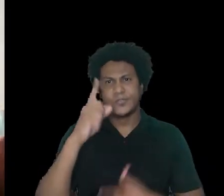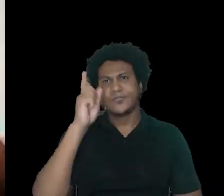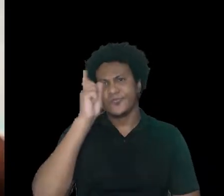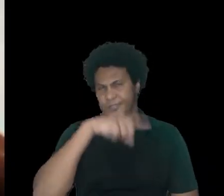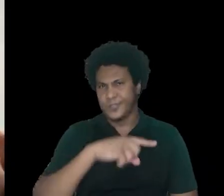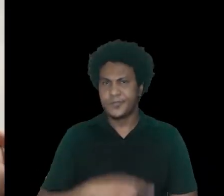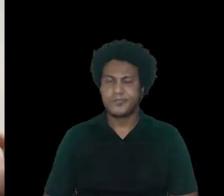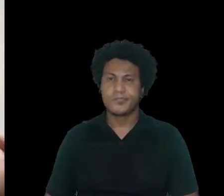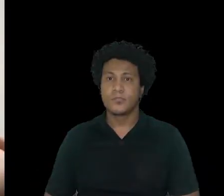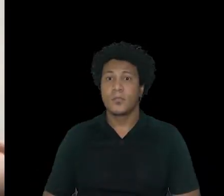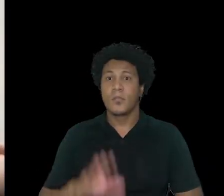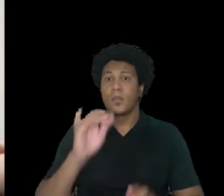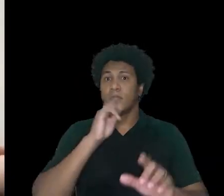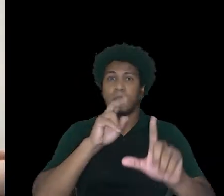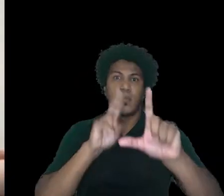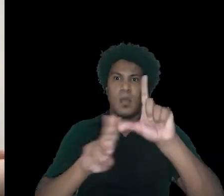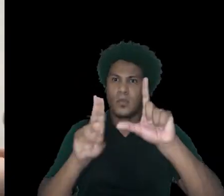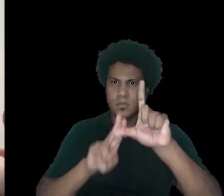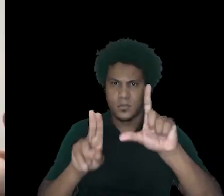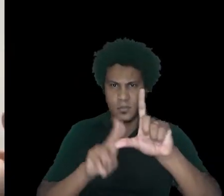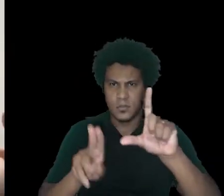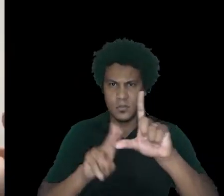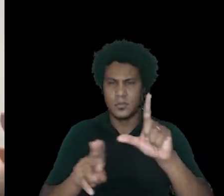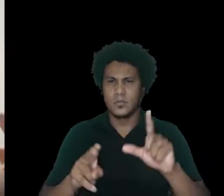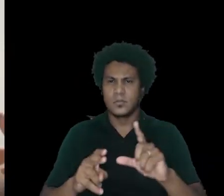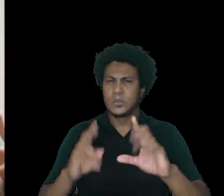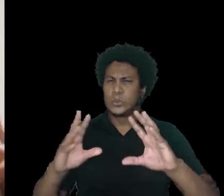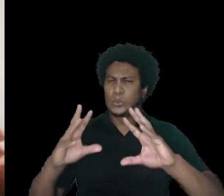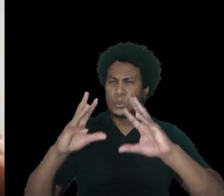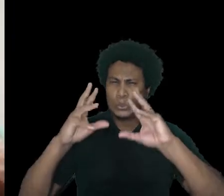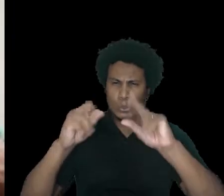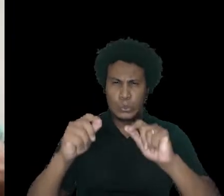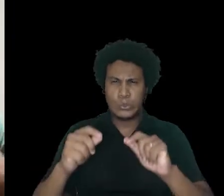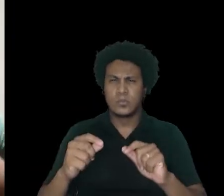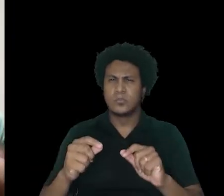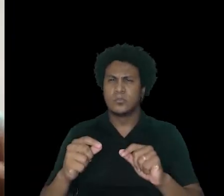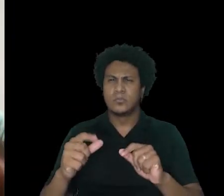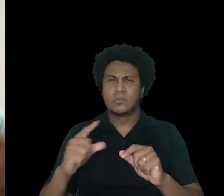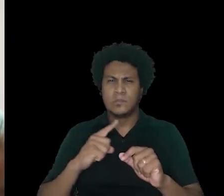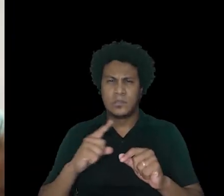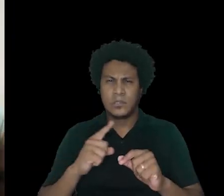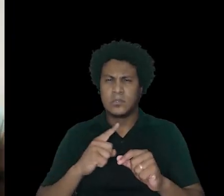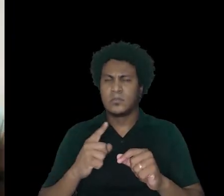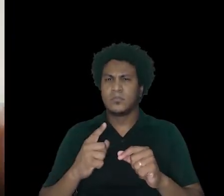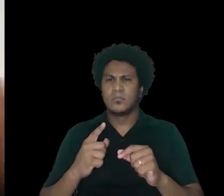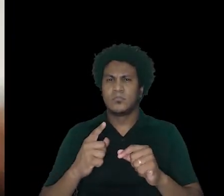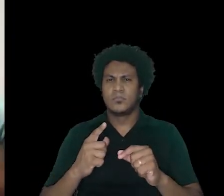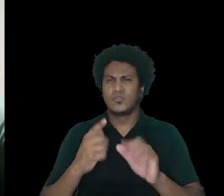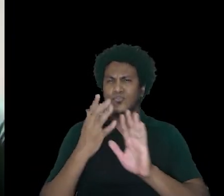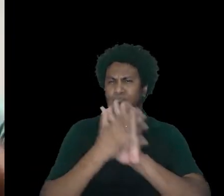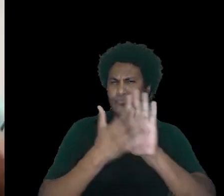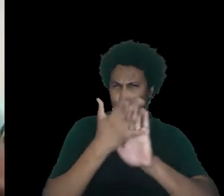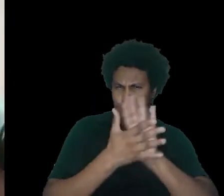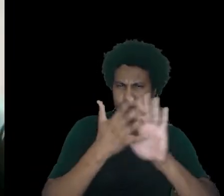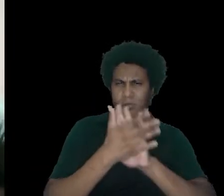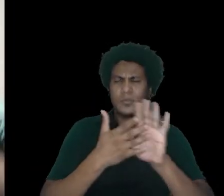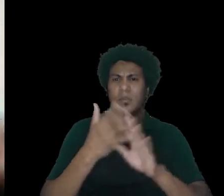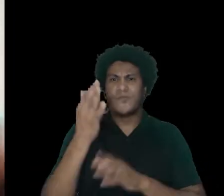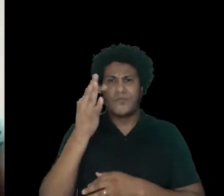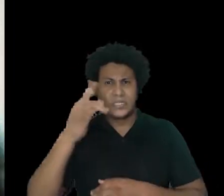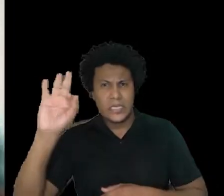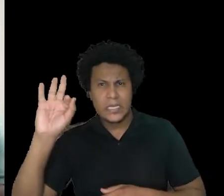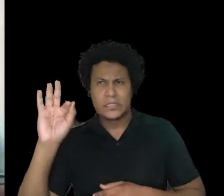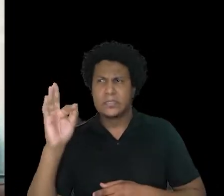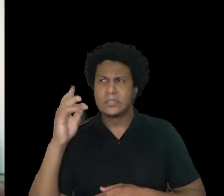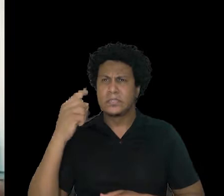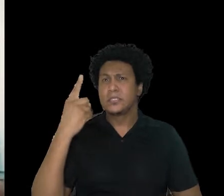Mas foi um trabalho muito solitário nesse ponto, sabe? As legendas, né? Eu passei todo o texto, tá aqui os textos. Tinha uns